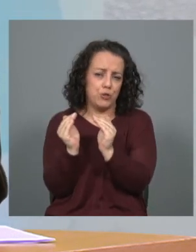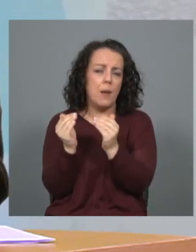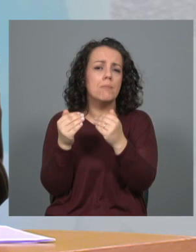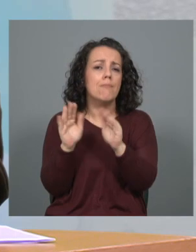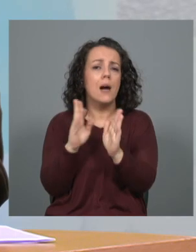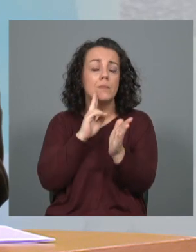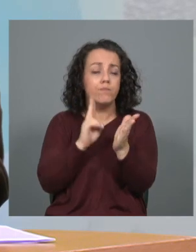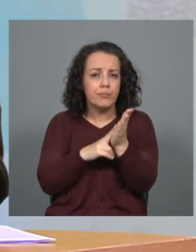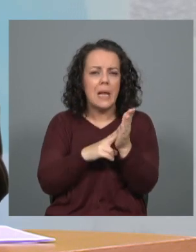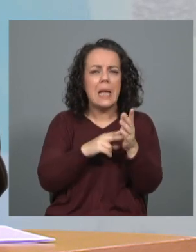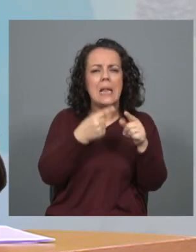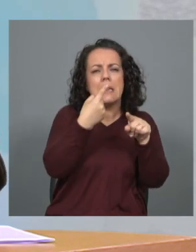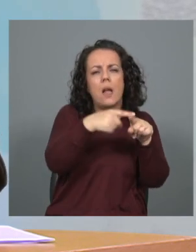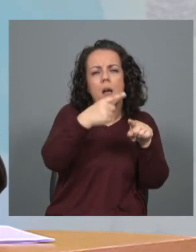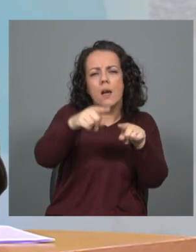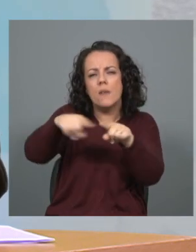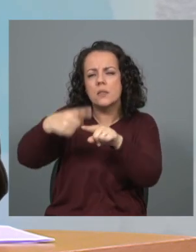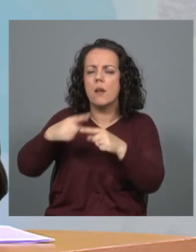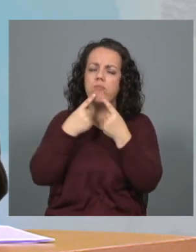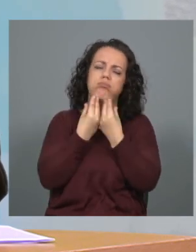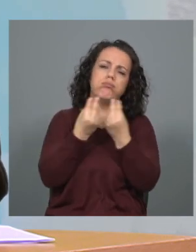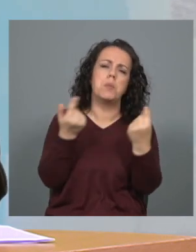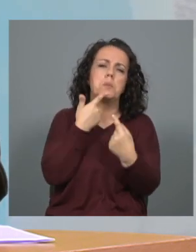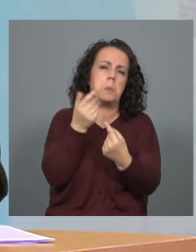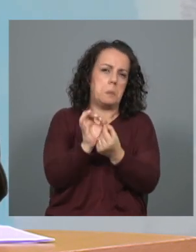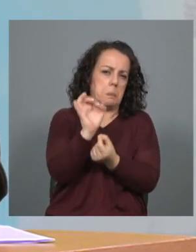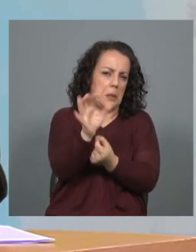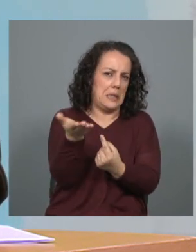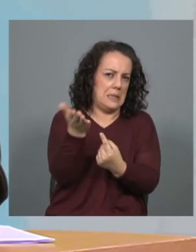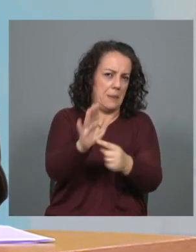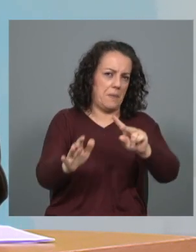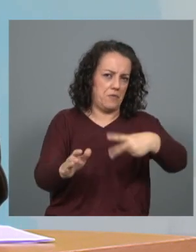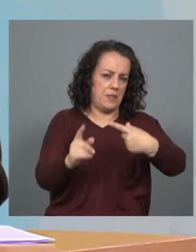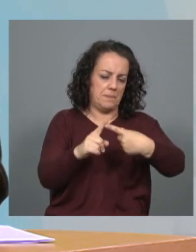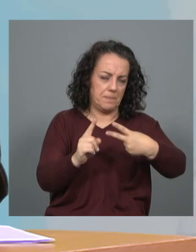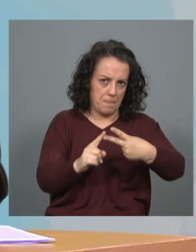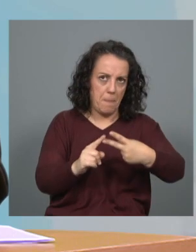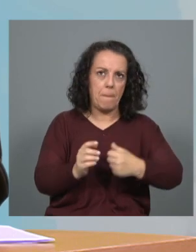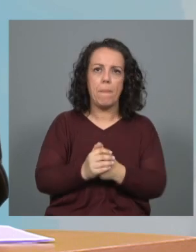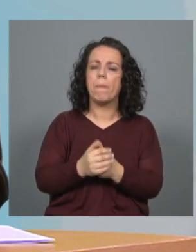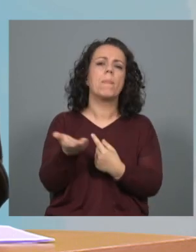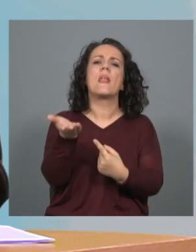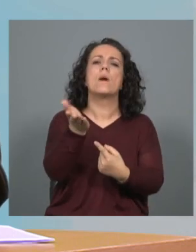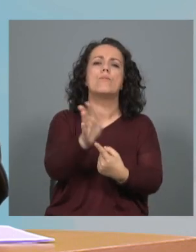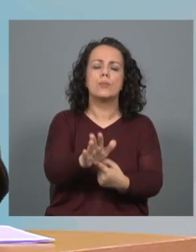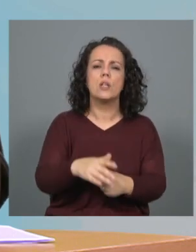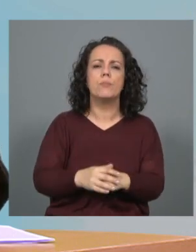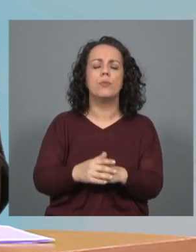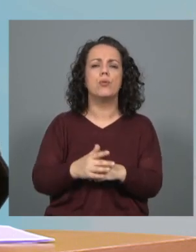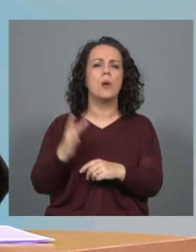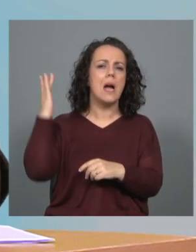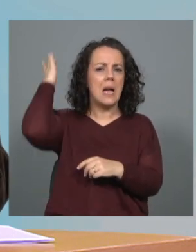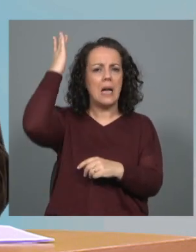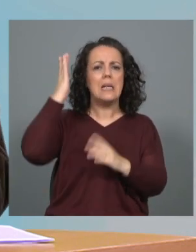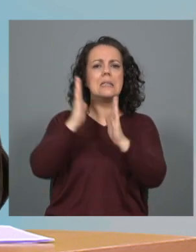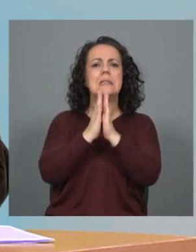diversidade. Para dar 2 exemplos, está fora dessa, por exemplo, os arquivos dos santuários, com os quais